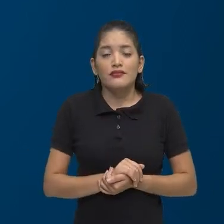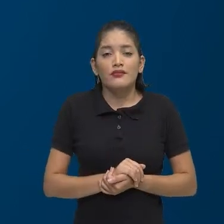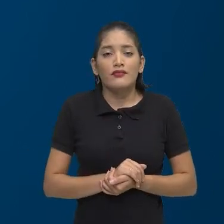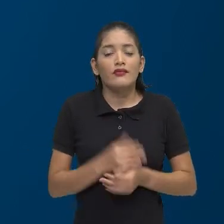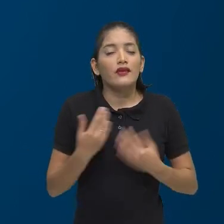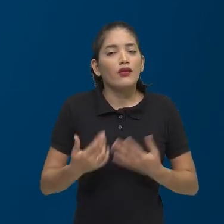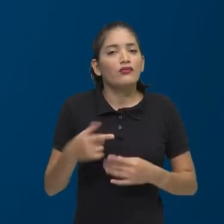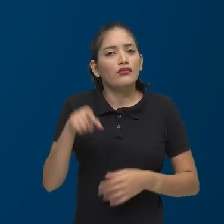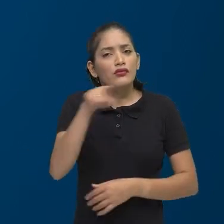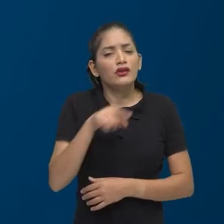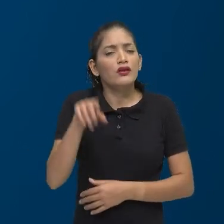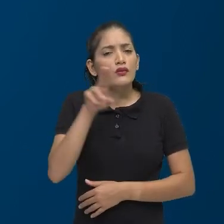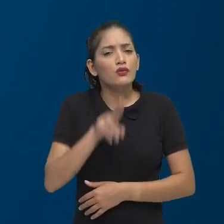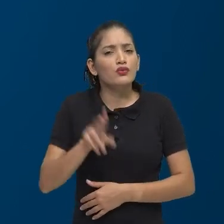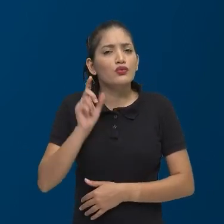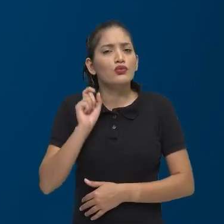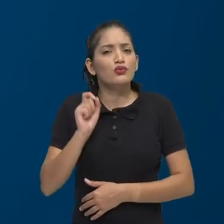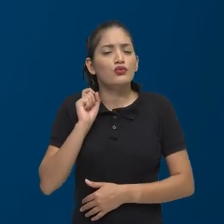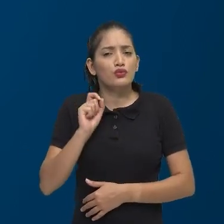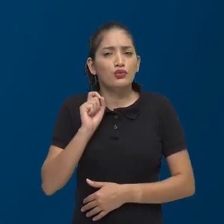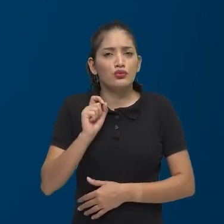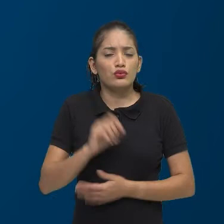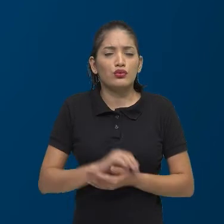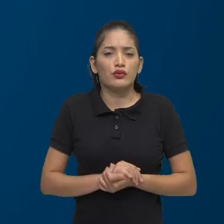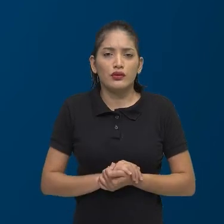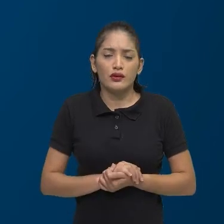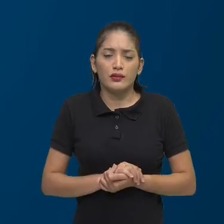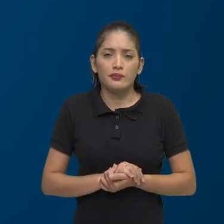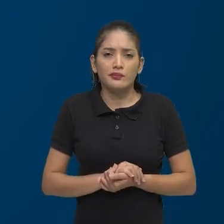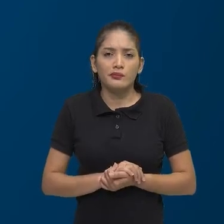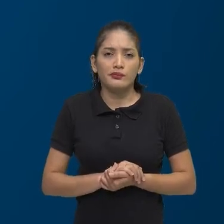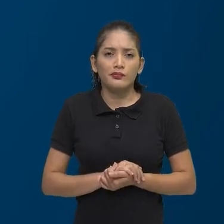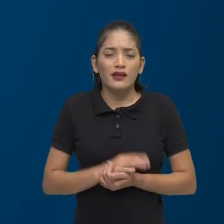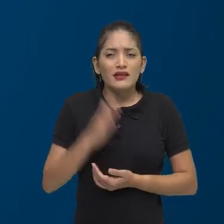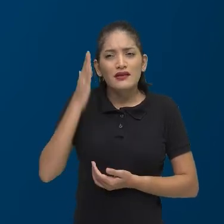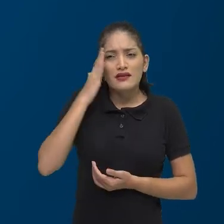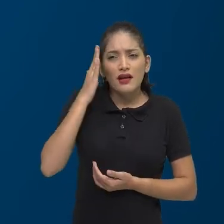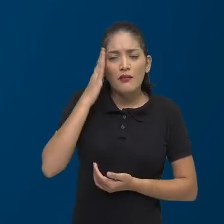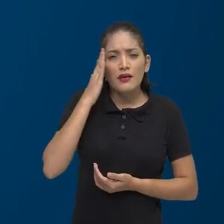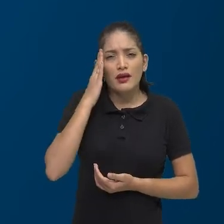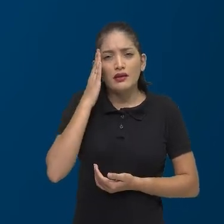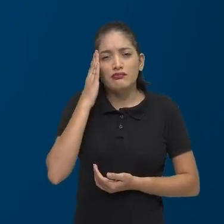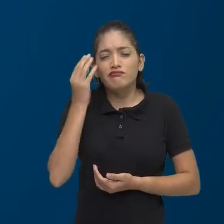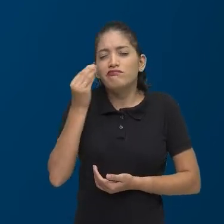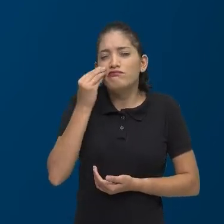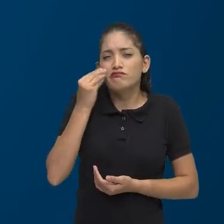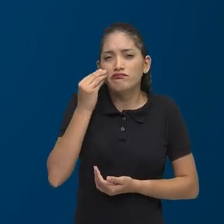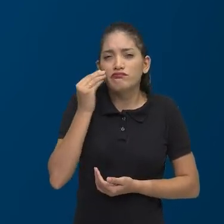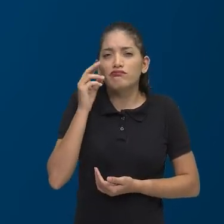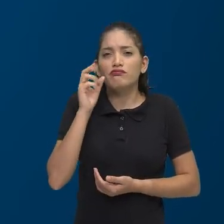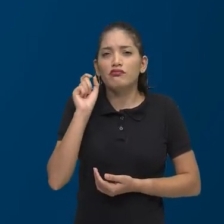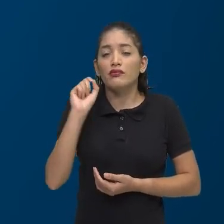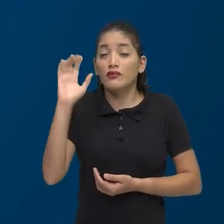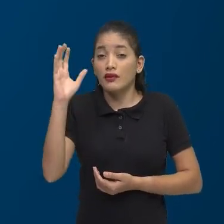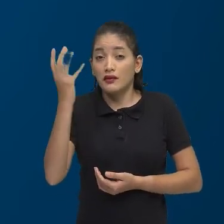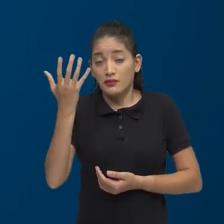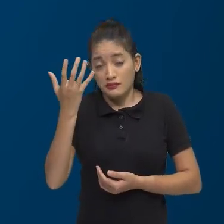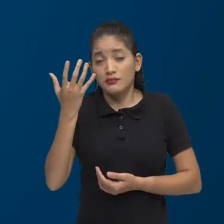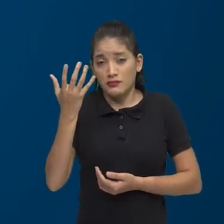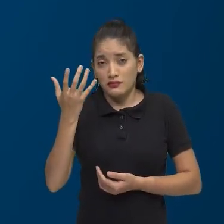a questão da previsão, tá? Previewing é prever, tá? Na língua inglesa. E o que